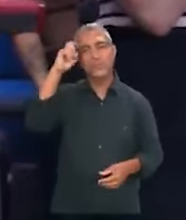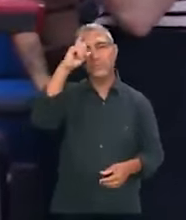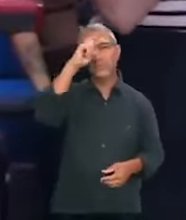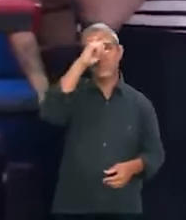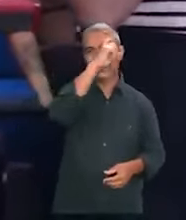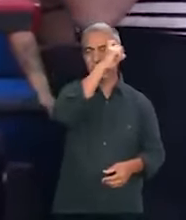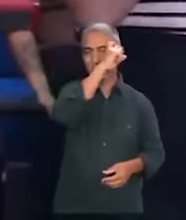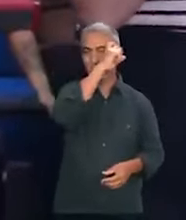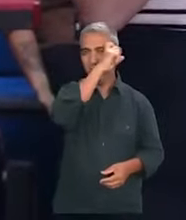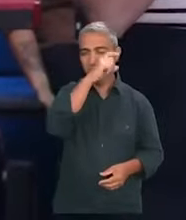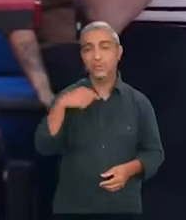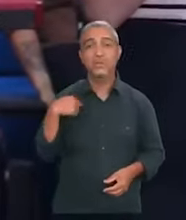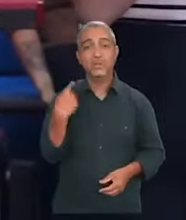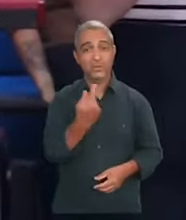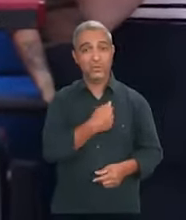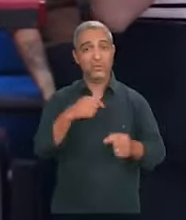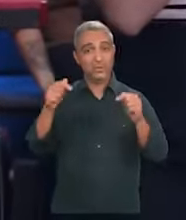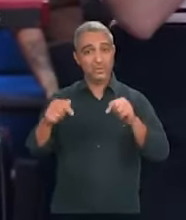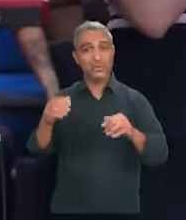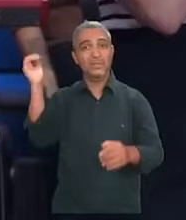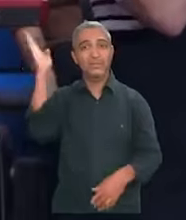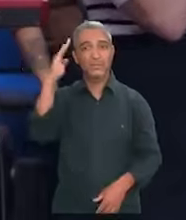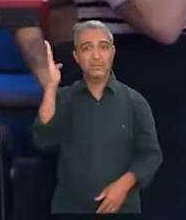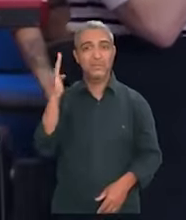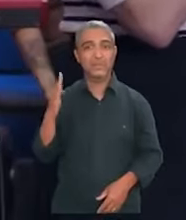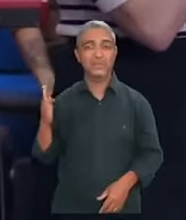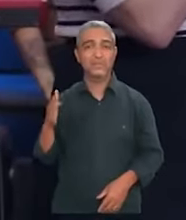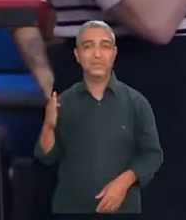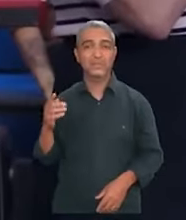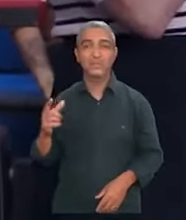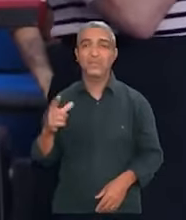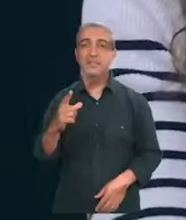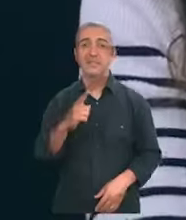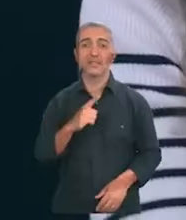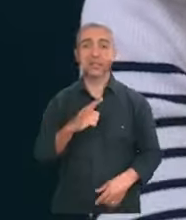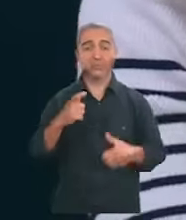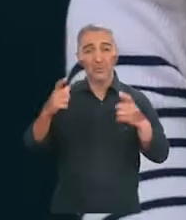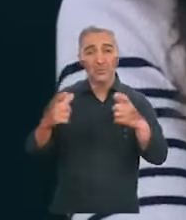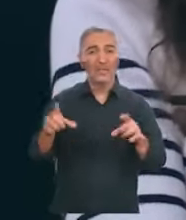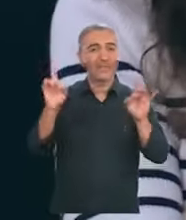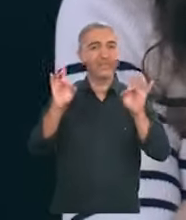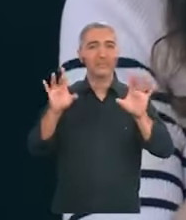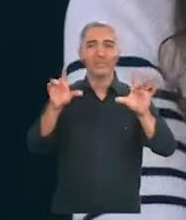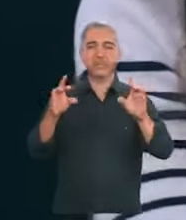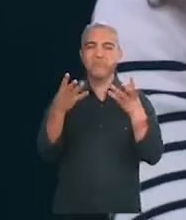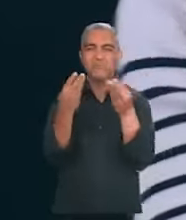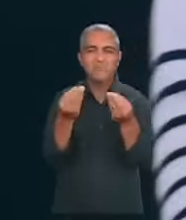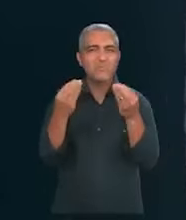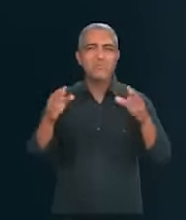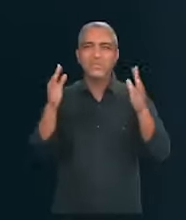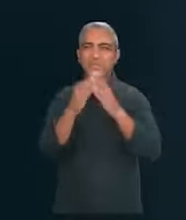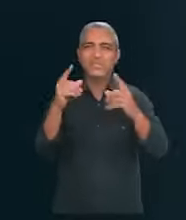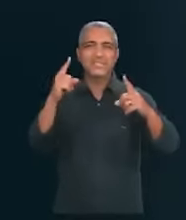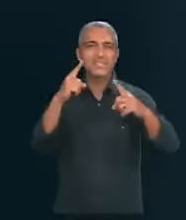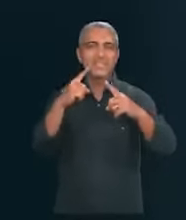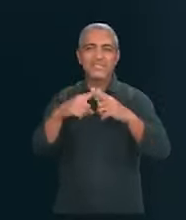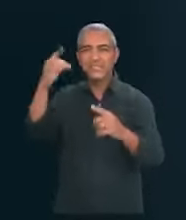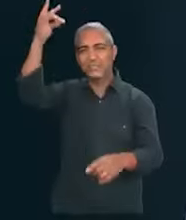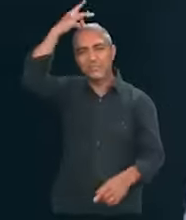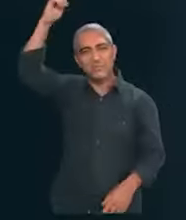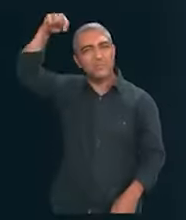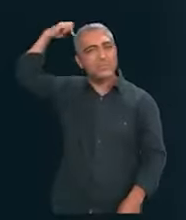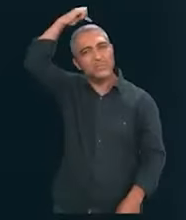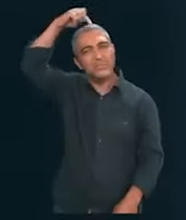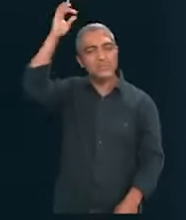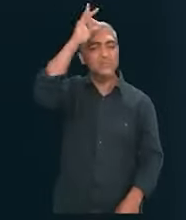Brasil a gente não tem ideia do privilégio que a gente vive. Né? Uma igreja avivada, uma igreja cheia do Espírito Santo, uma igreja que flui